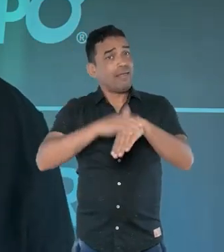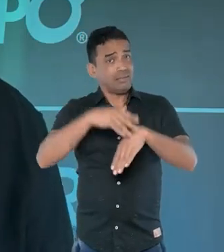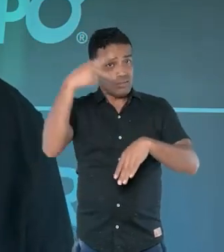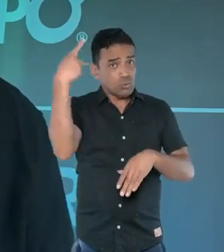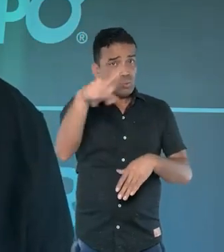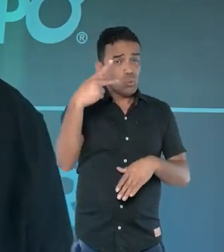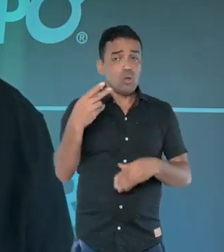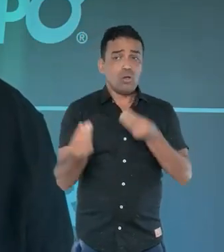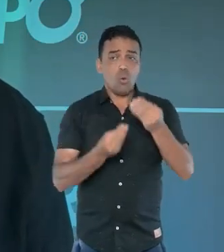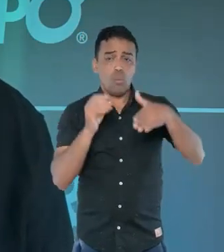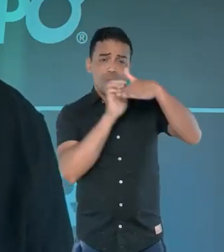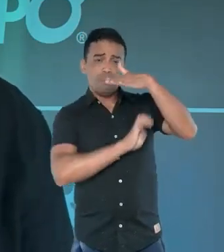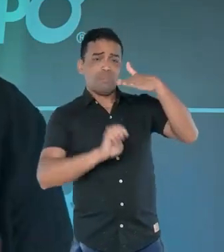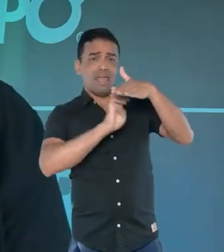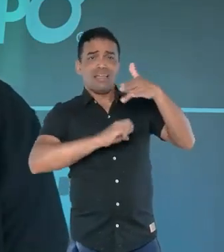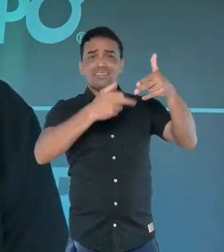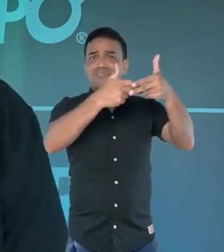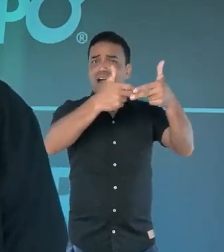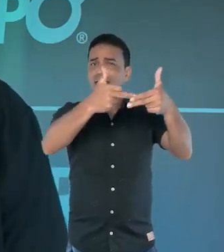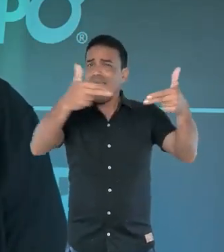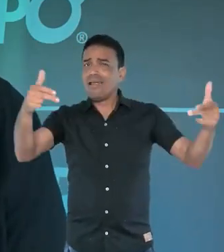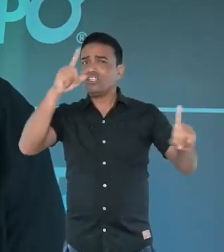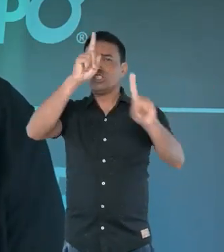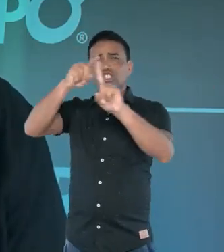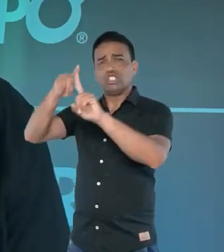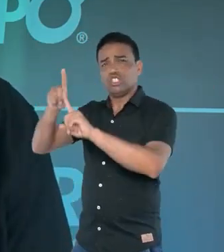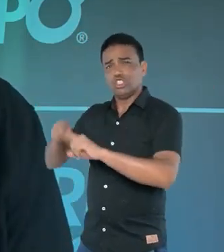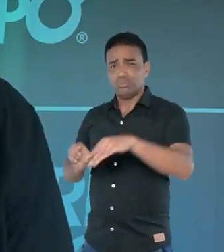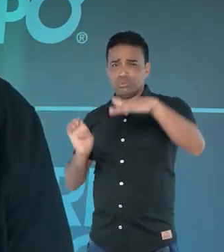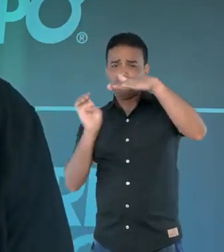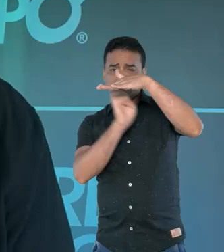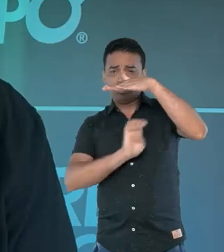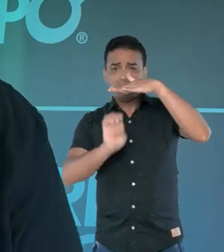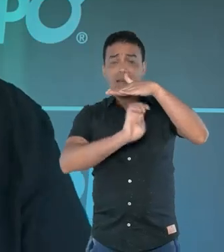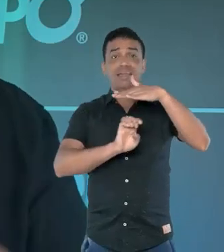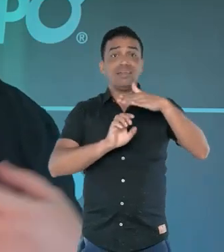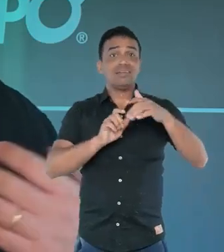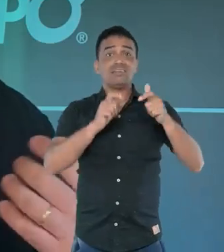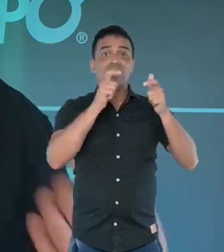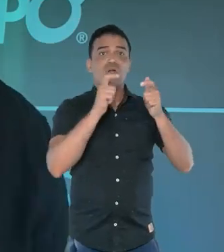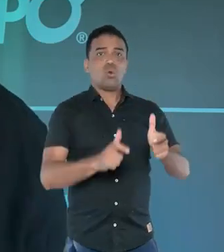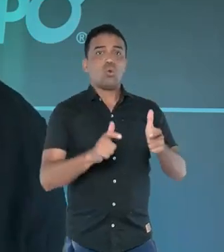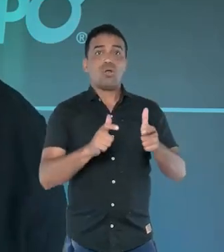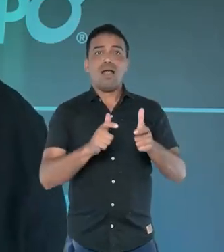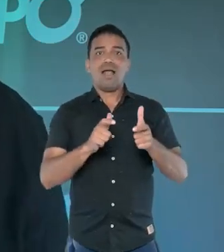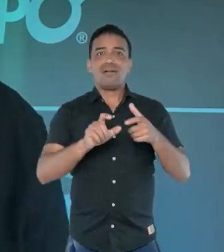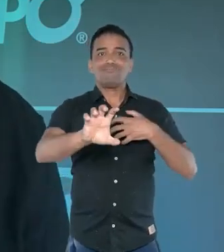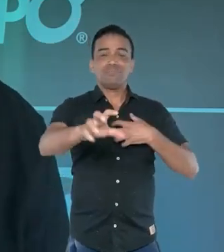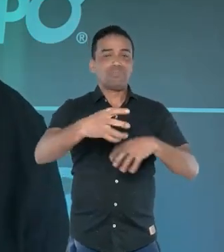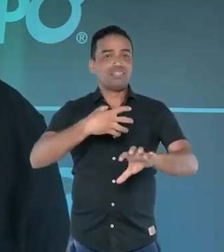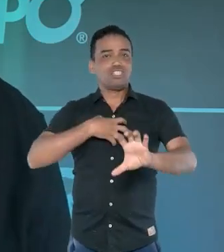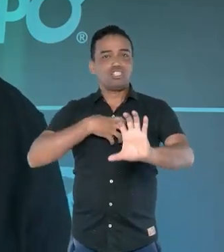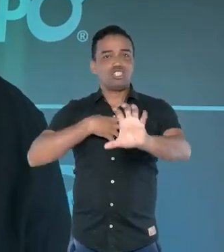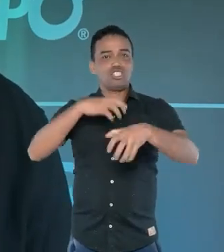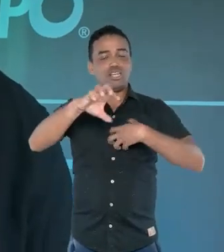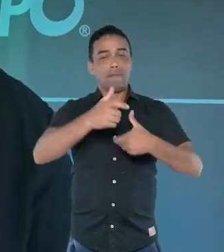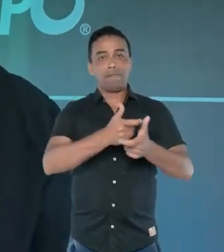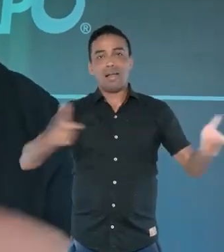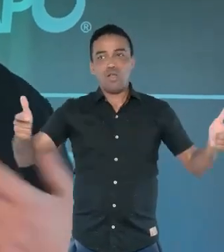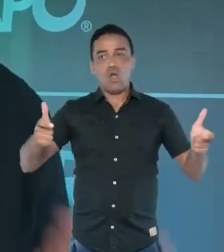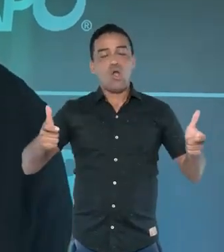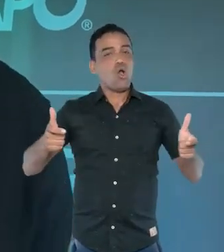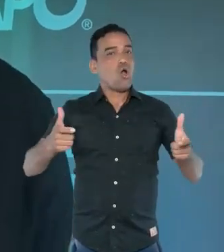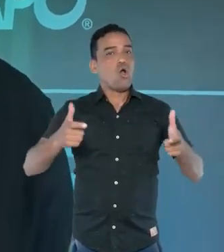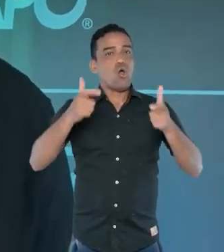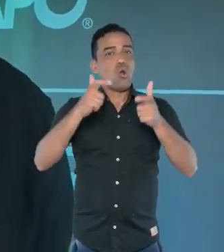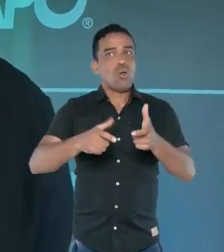como que empresas mais diversas, elas se transformam em ambientes muito mais empáticos, em ambientes